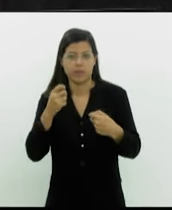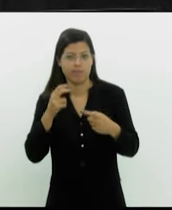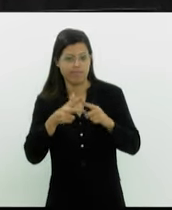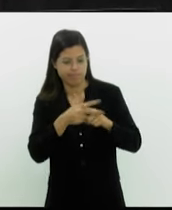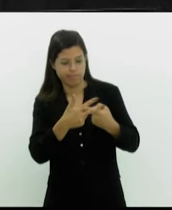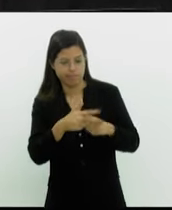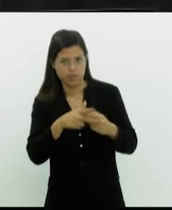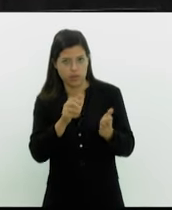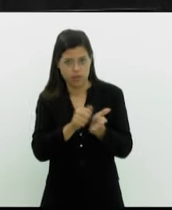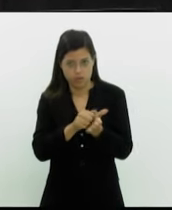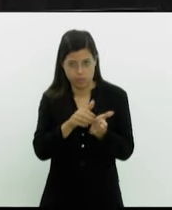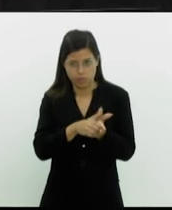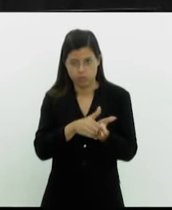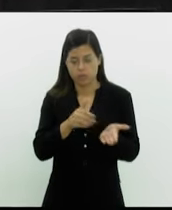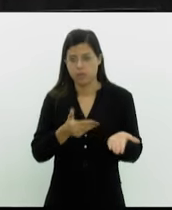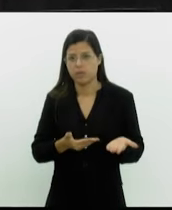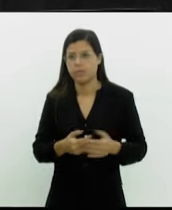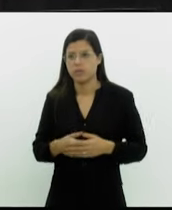Segundo,